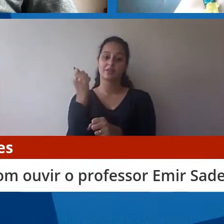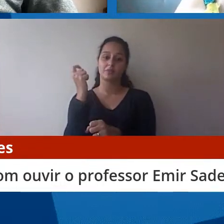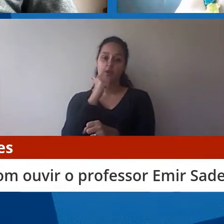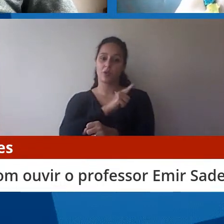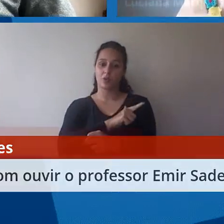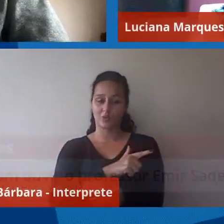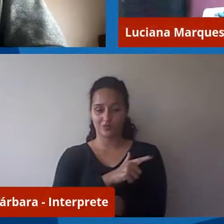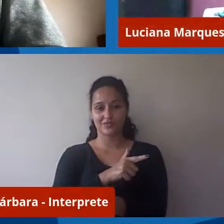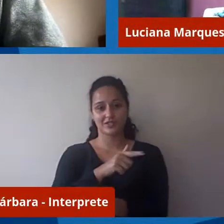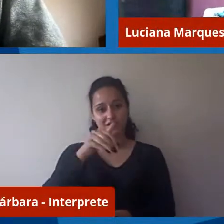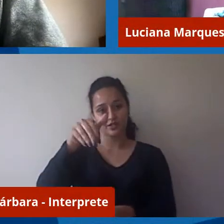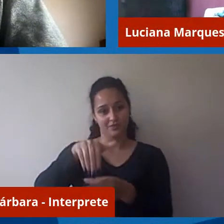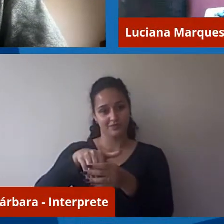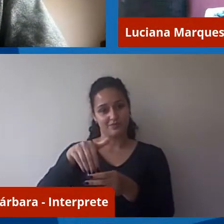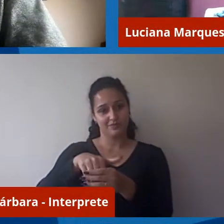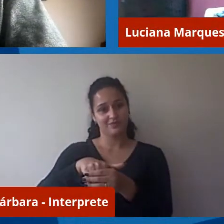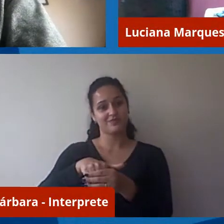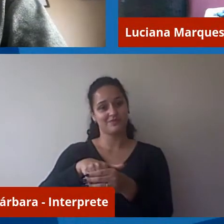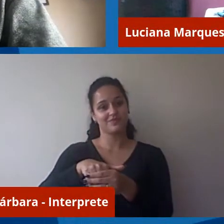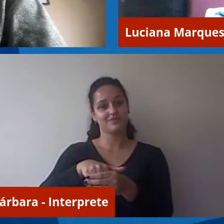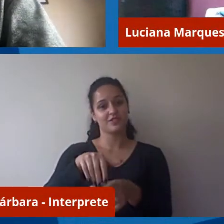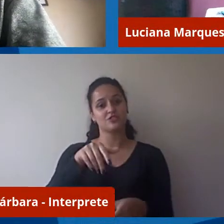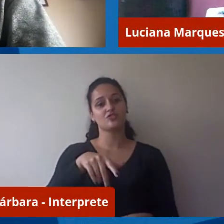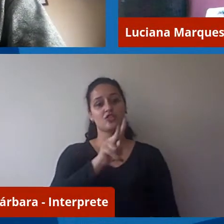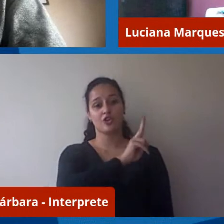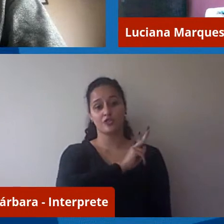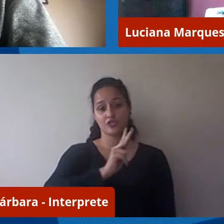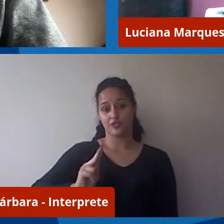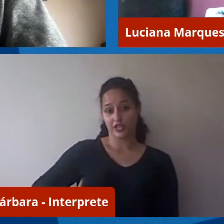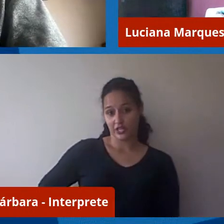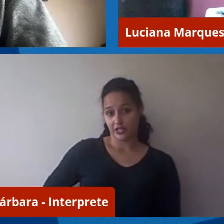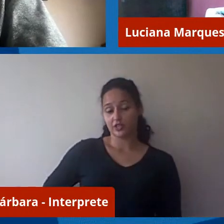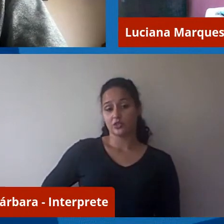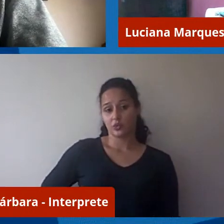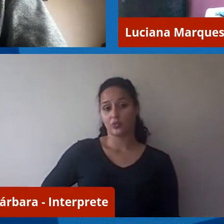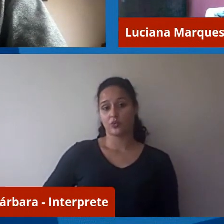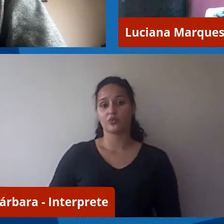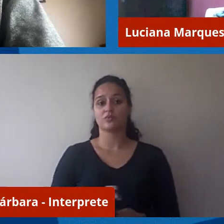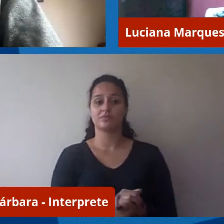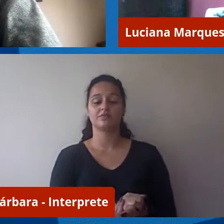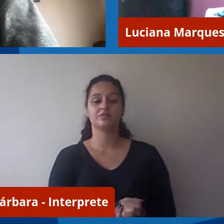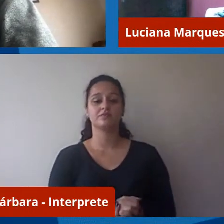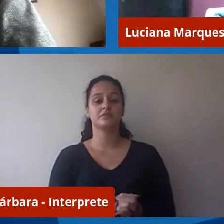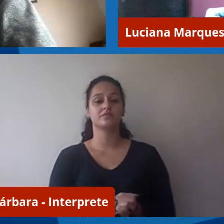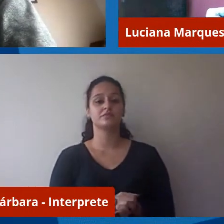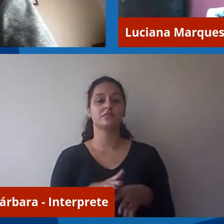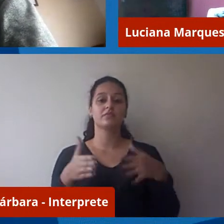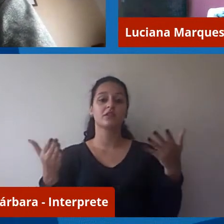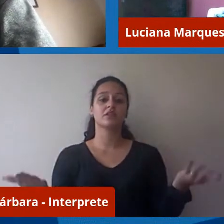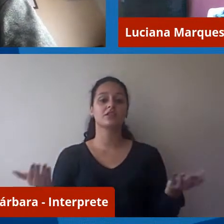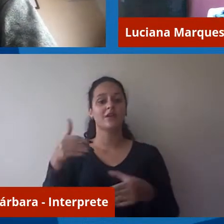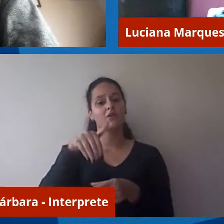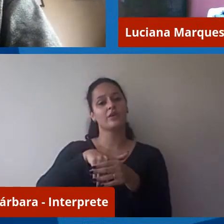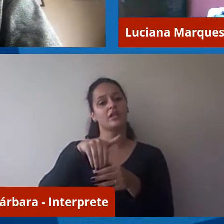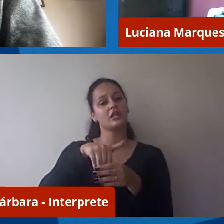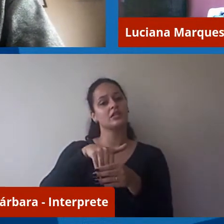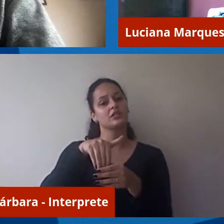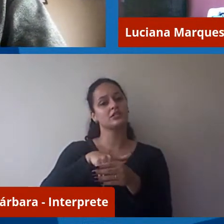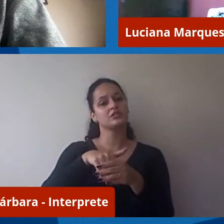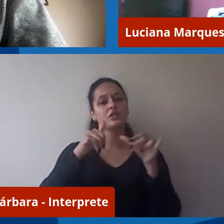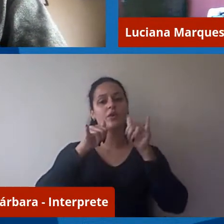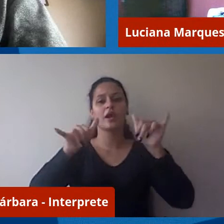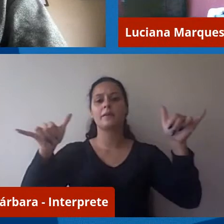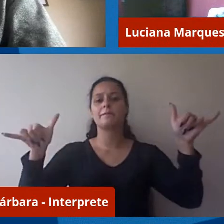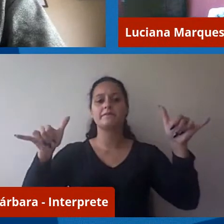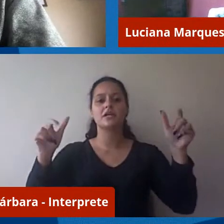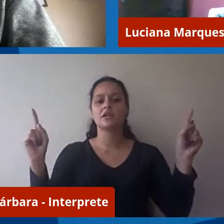candidatos para poder favorecer a lista de vereadores de cada partido. Então, é uma eleição muito, com uma campanha muito